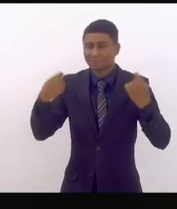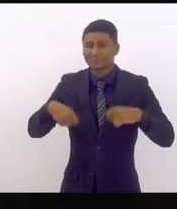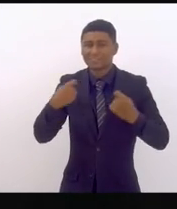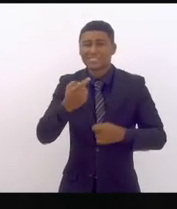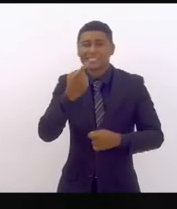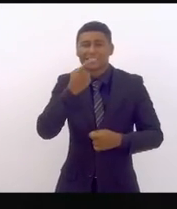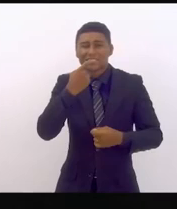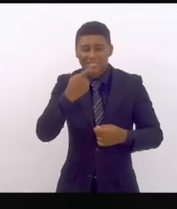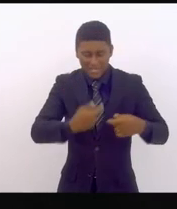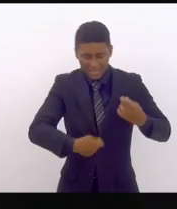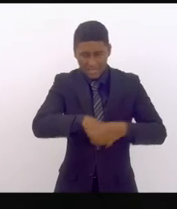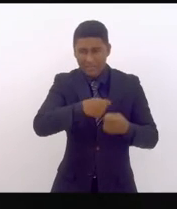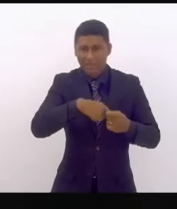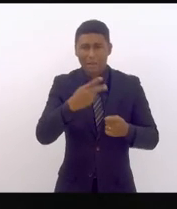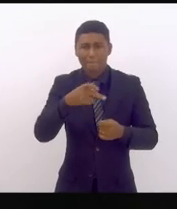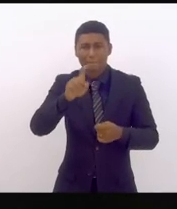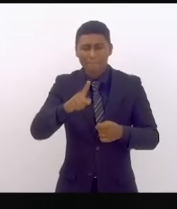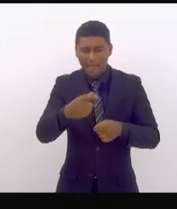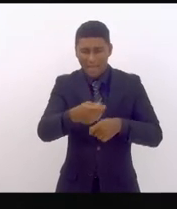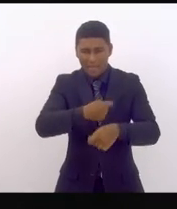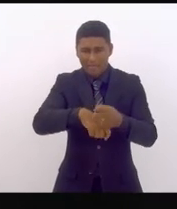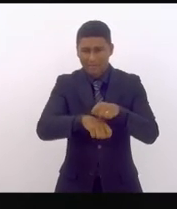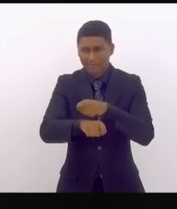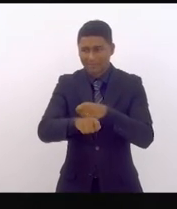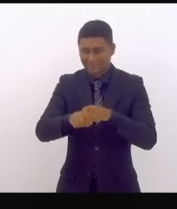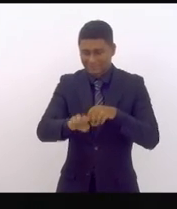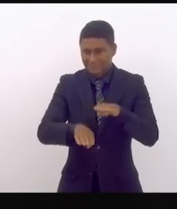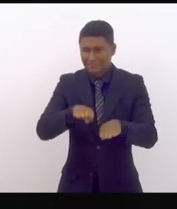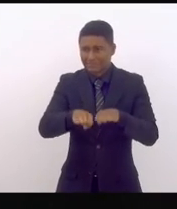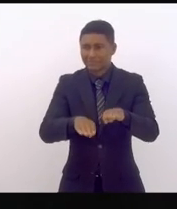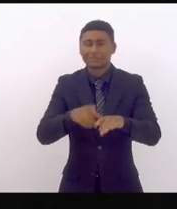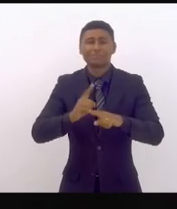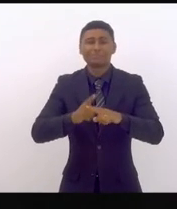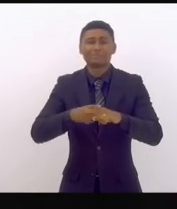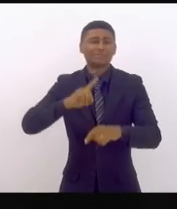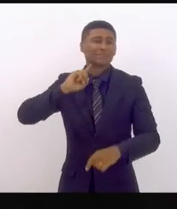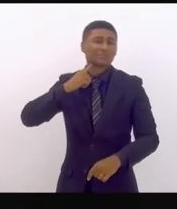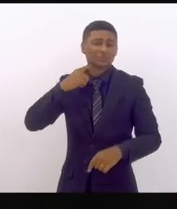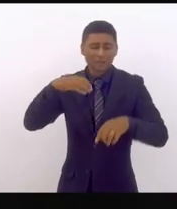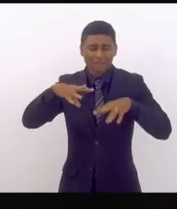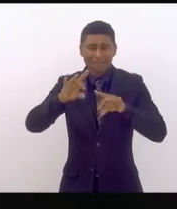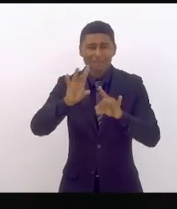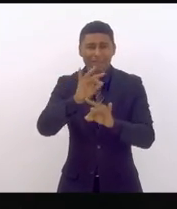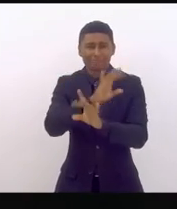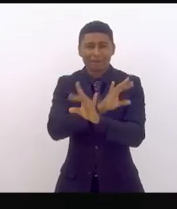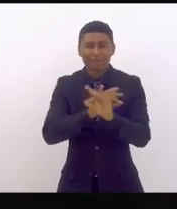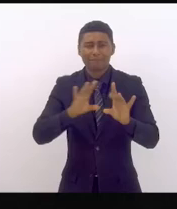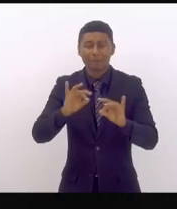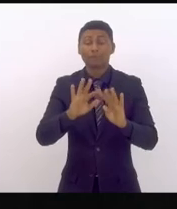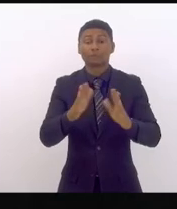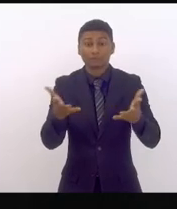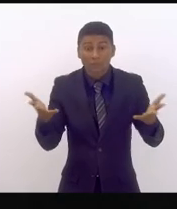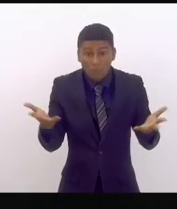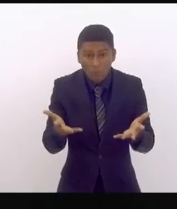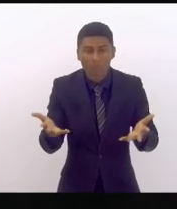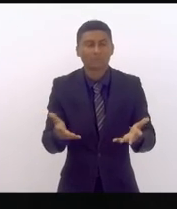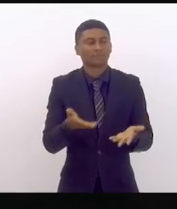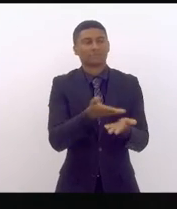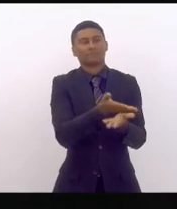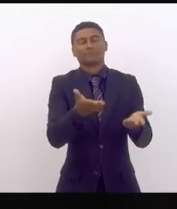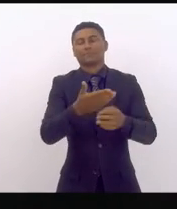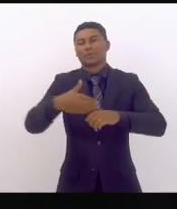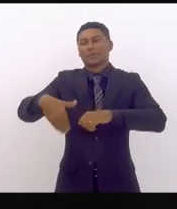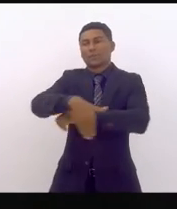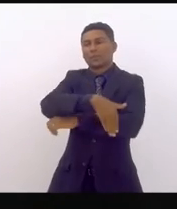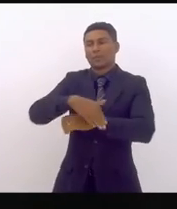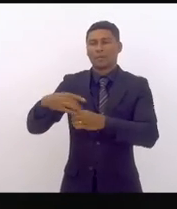para não chegar nos seus empregos com os pés sujos de barro e hoje podemos desfrutar dessas ruas em